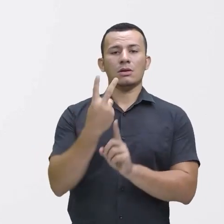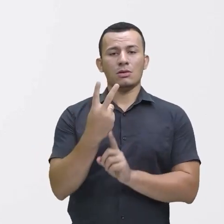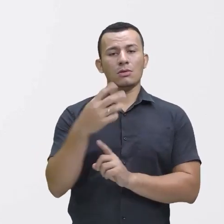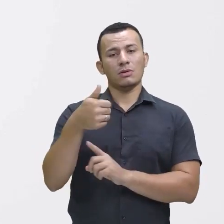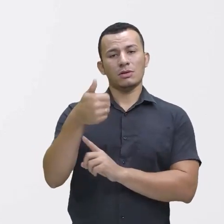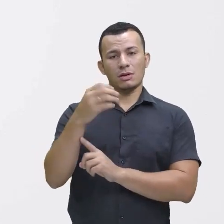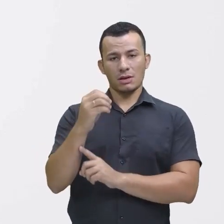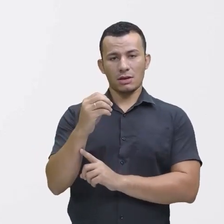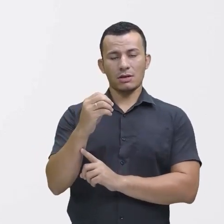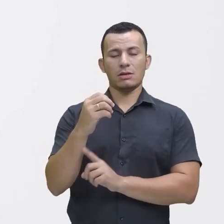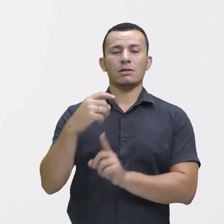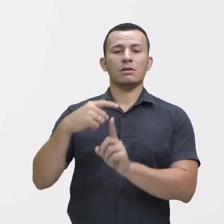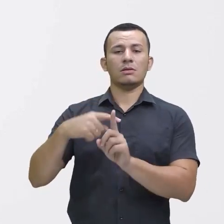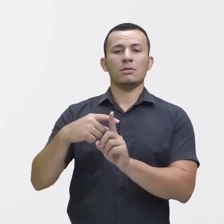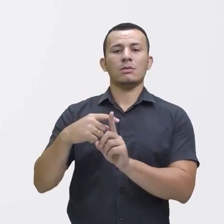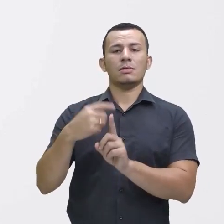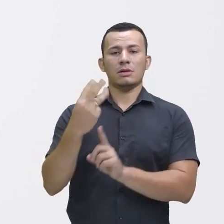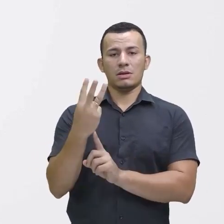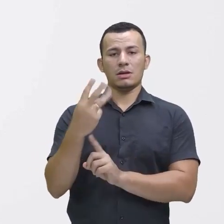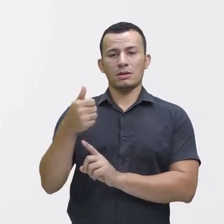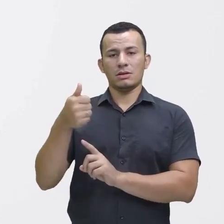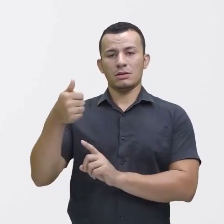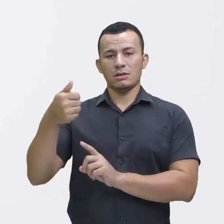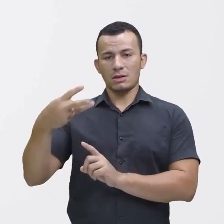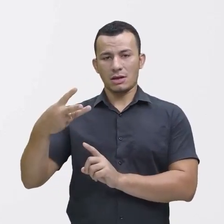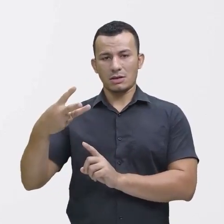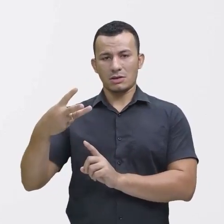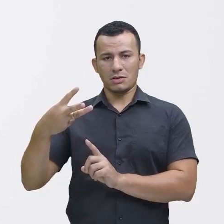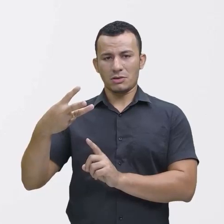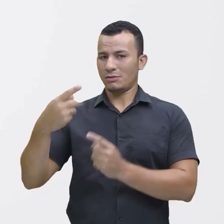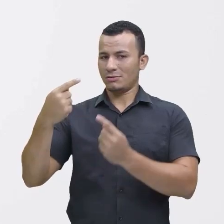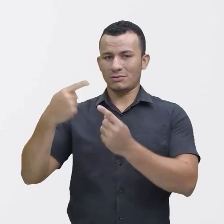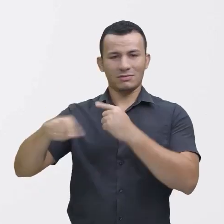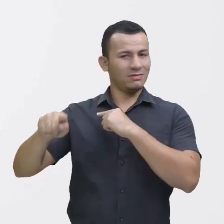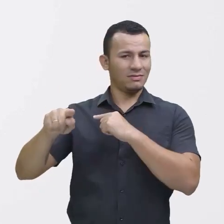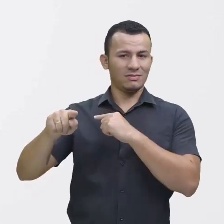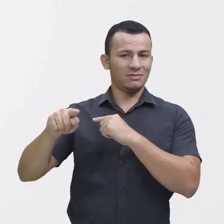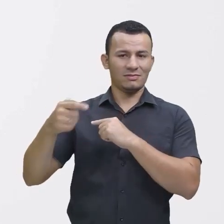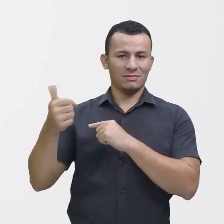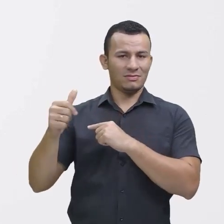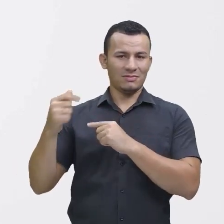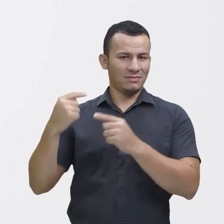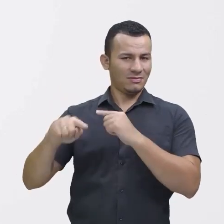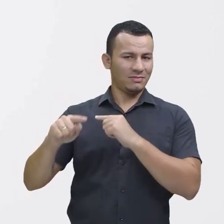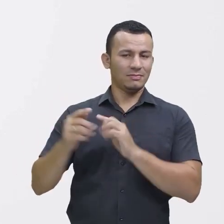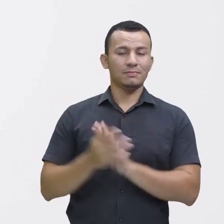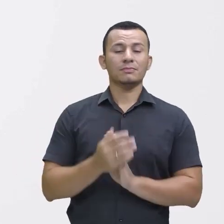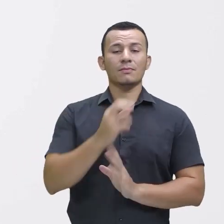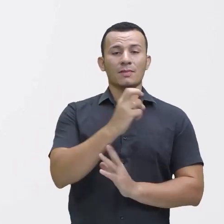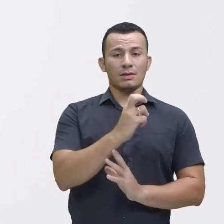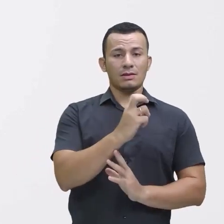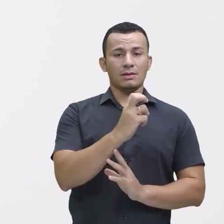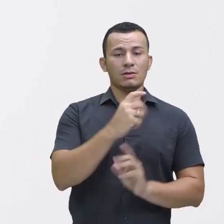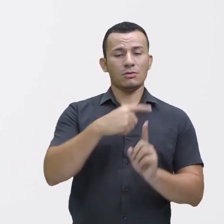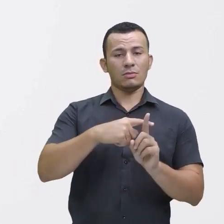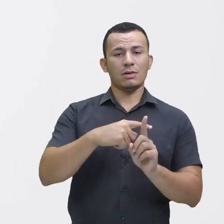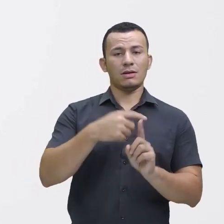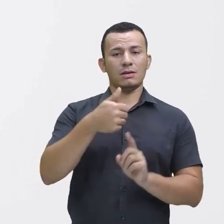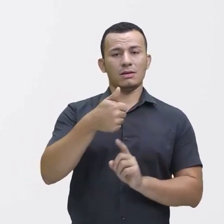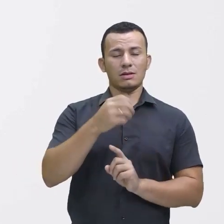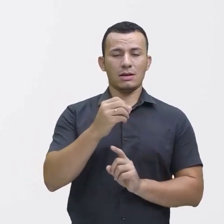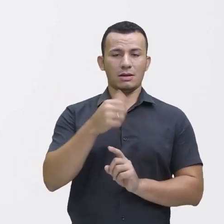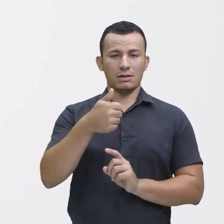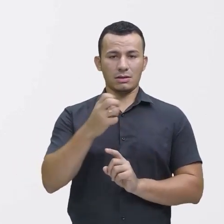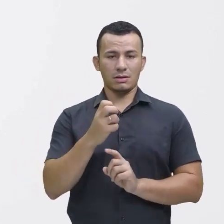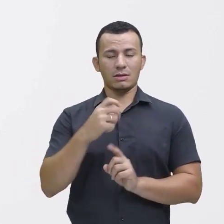Mais 3, 13. Não tem relação com 11. 5 mais 10, 15. Mais 1,